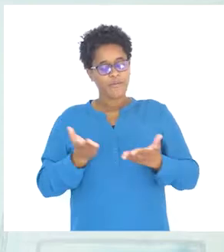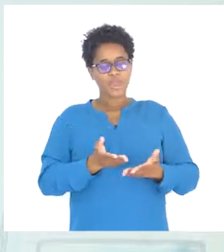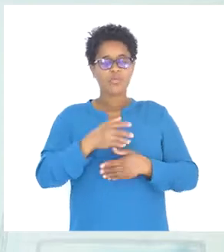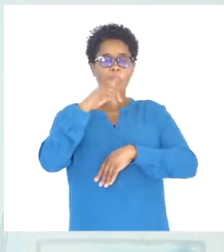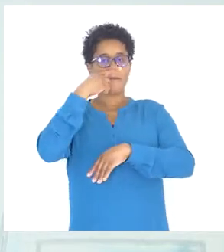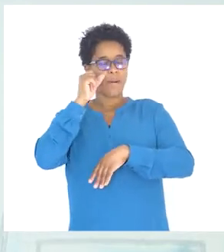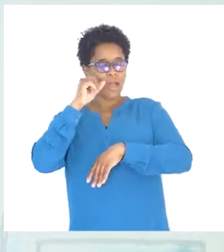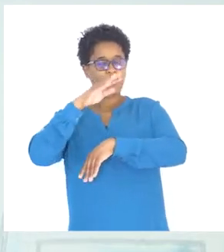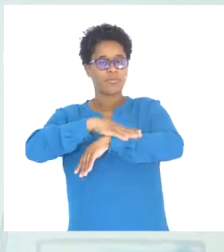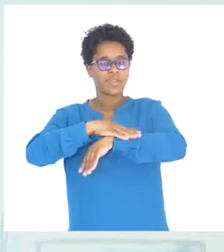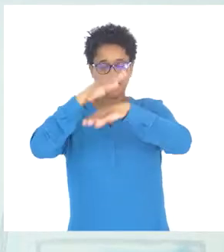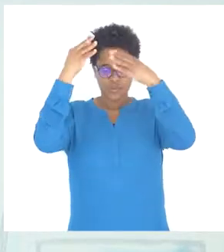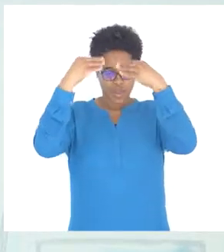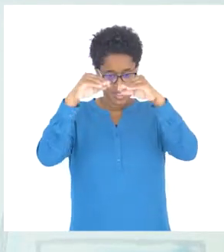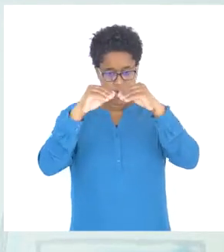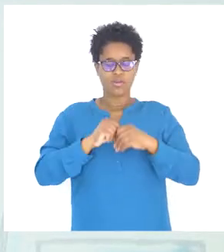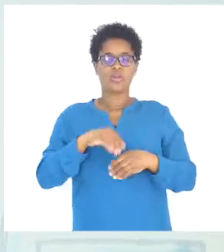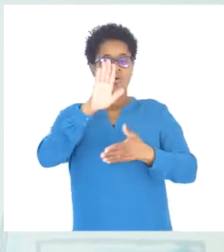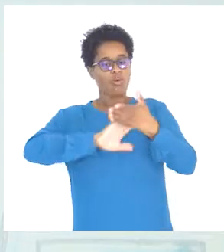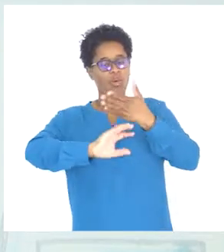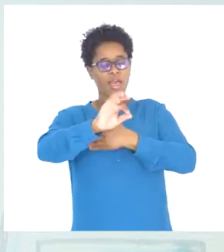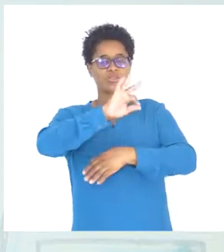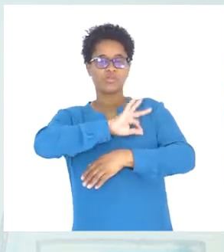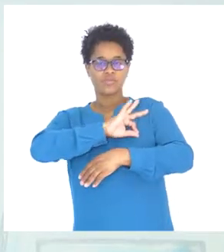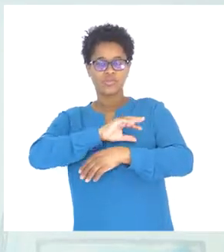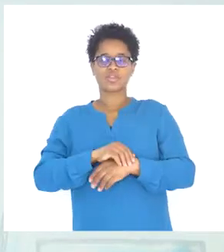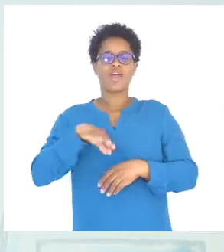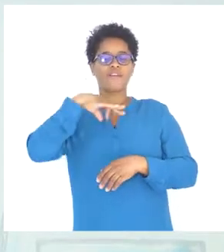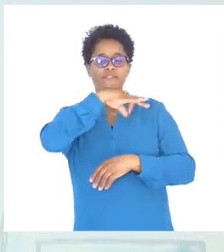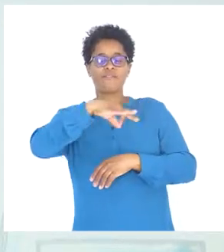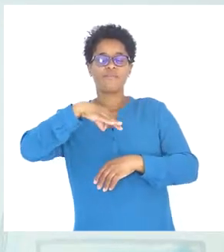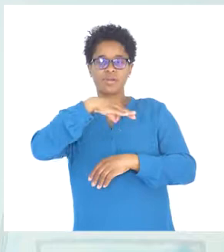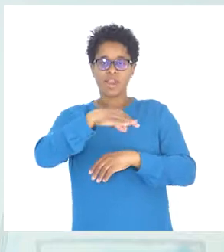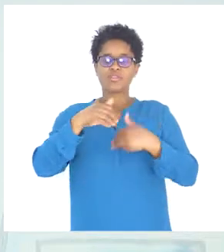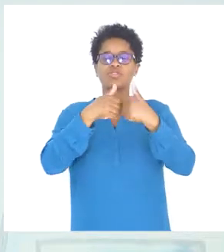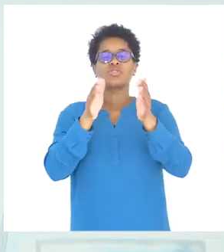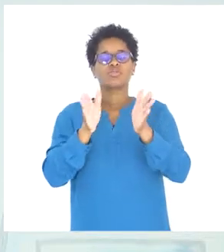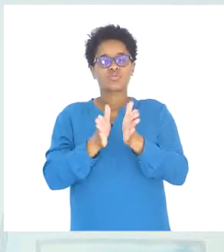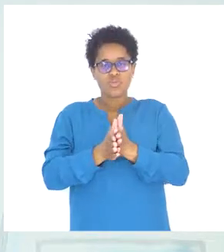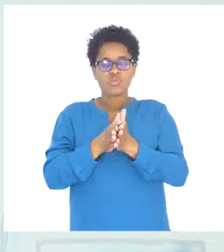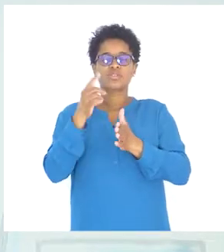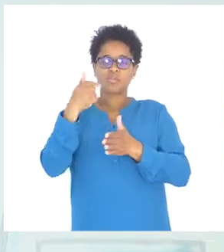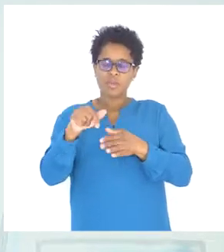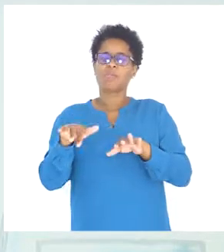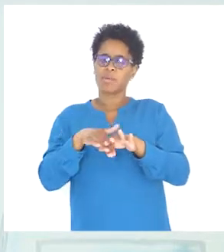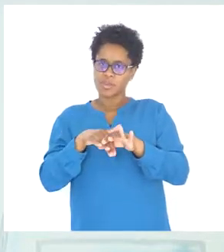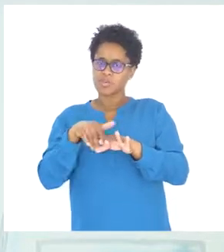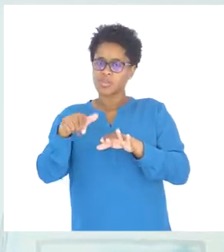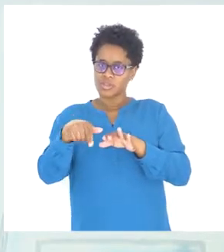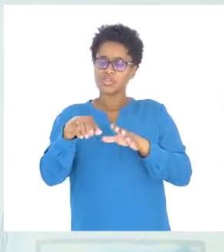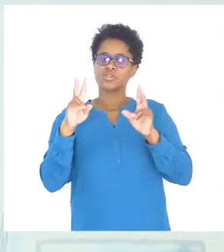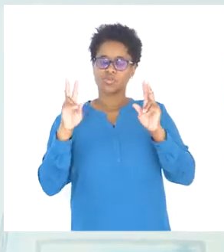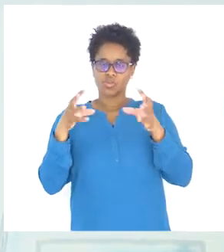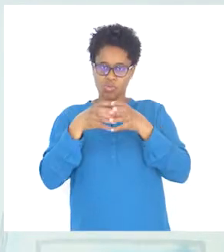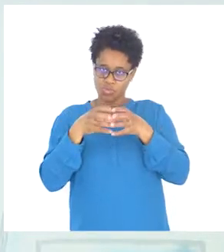pais encarregados de educação, colegas, professores, familiares e todos aqueles que fazem parte deste